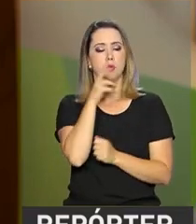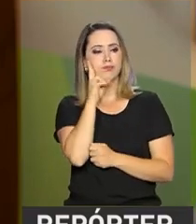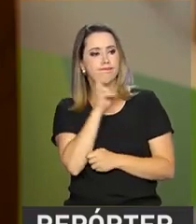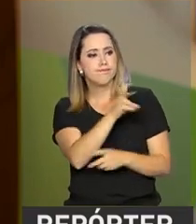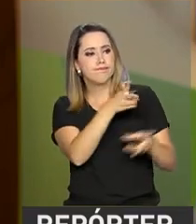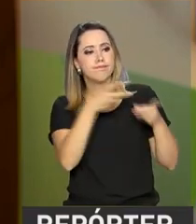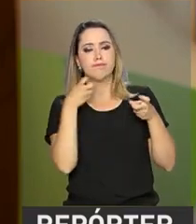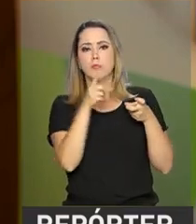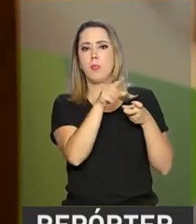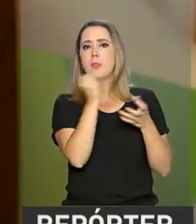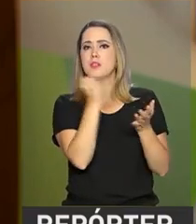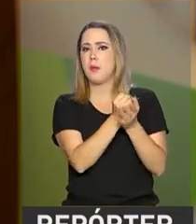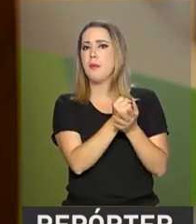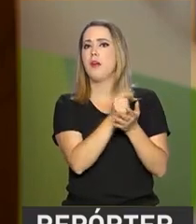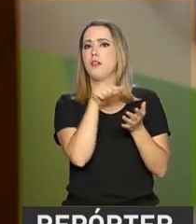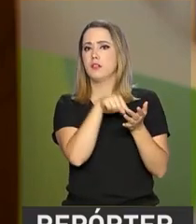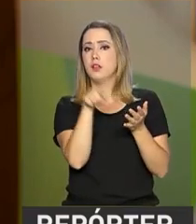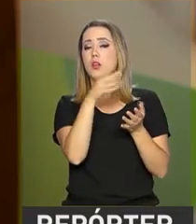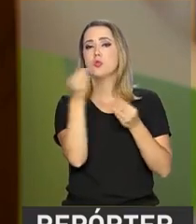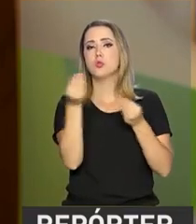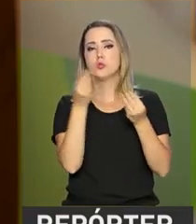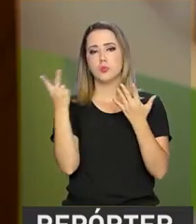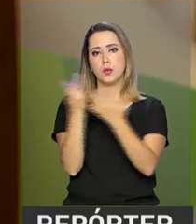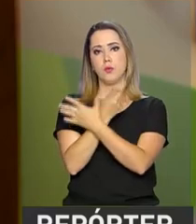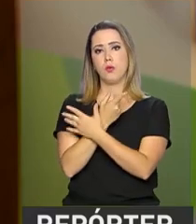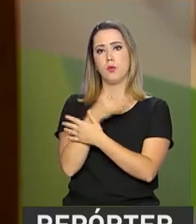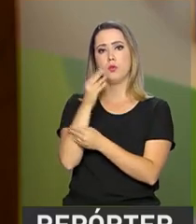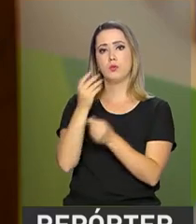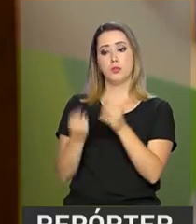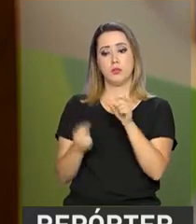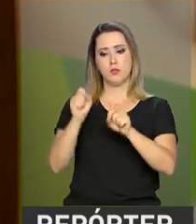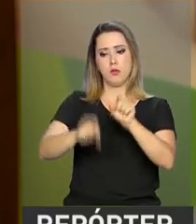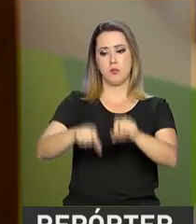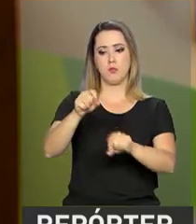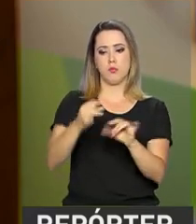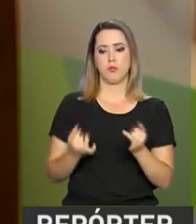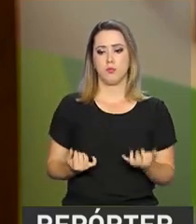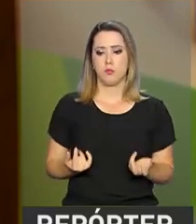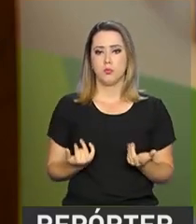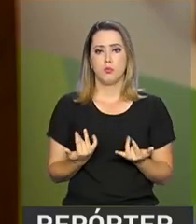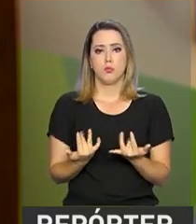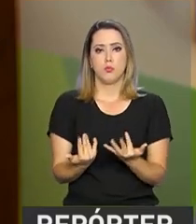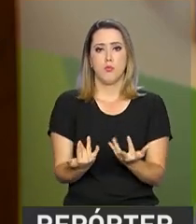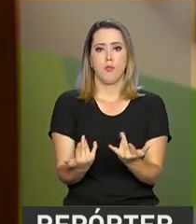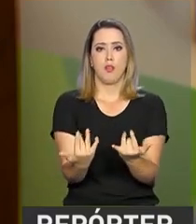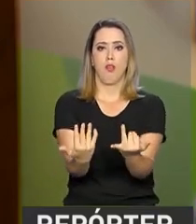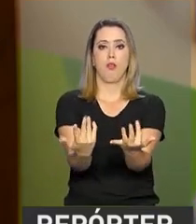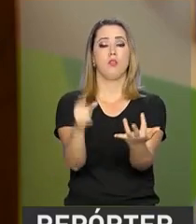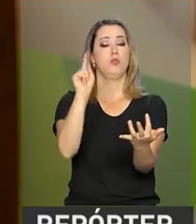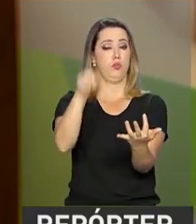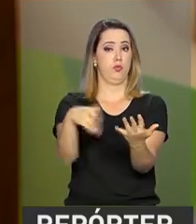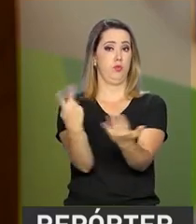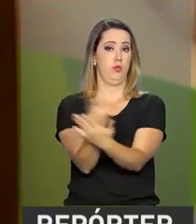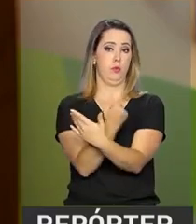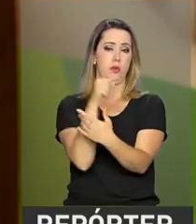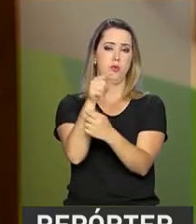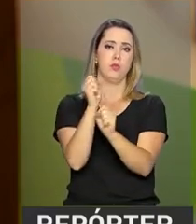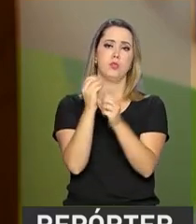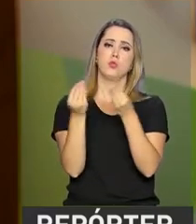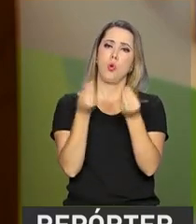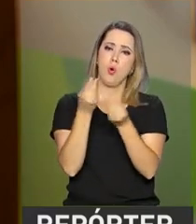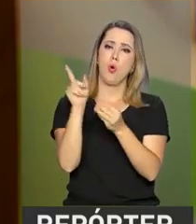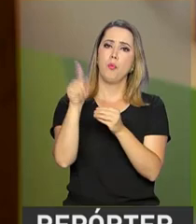ter uma idéia de como é feita a produção brasileira e como a sustentava a produção brasileira e quais as condições